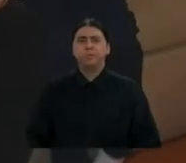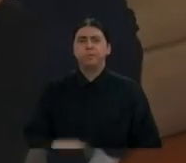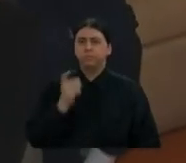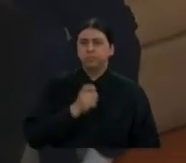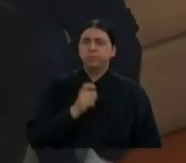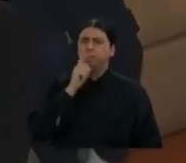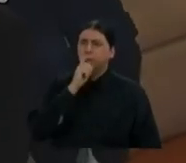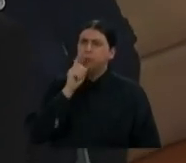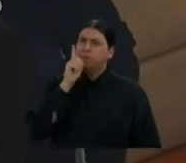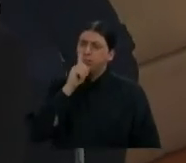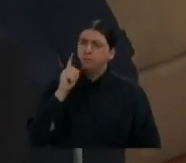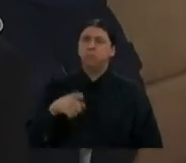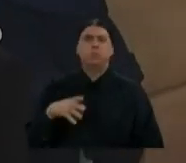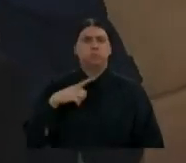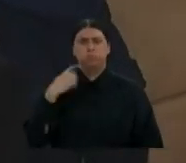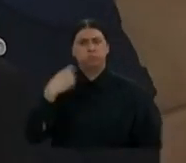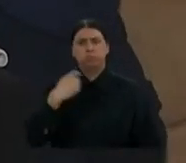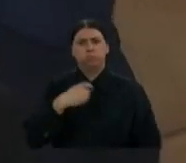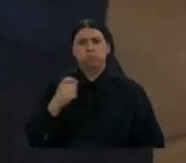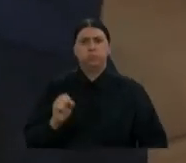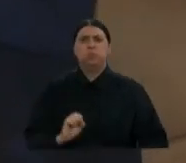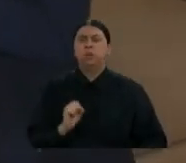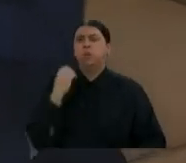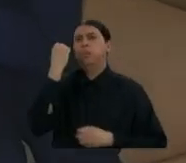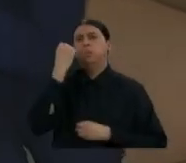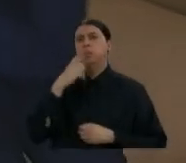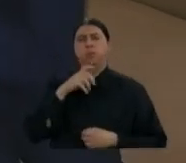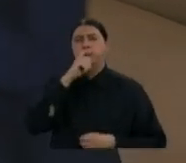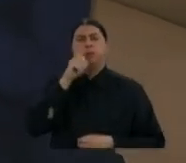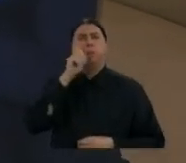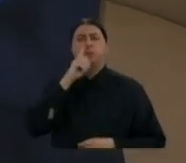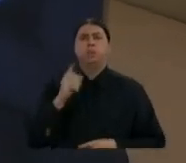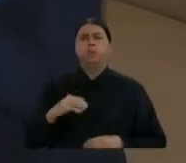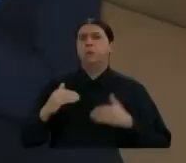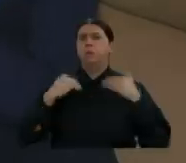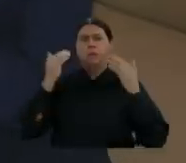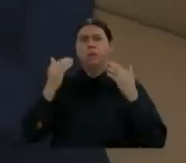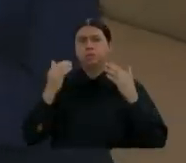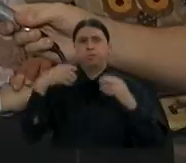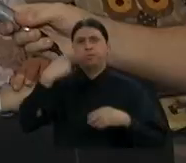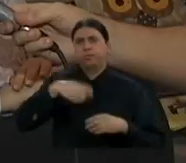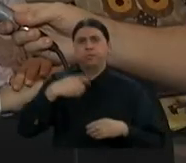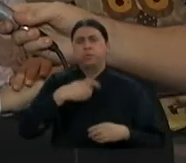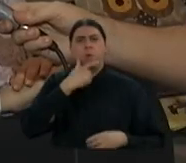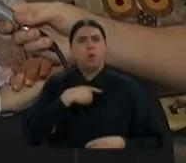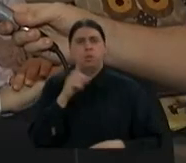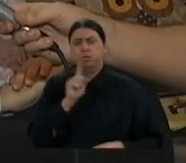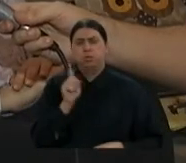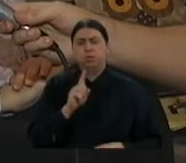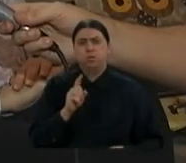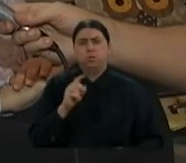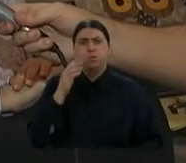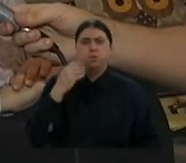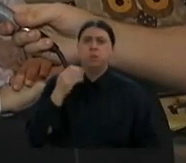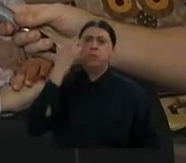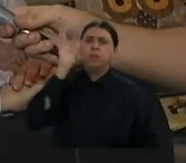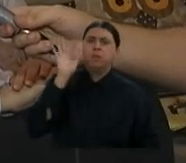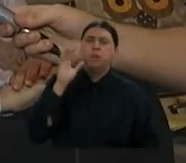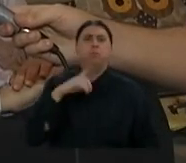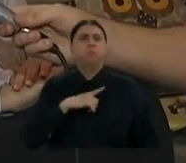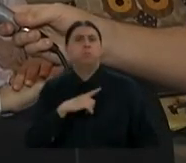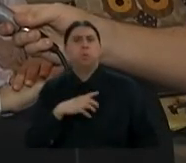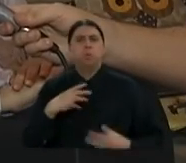não ser um super pai um super mãe como às vezes as pessoas acham que precisa não não sei se eu teria condições